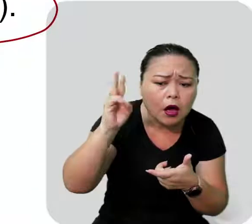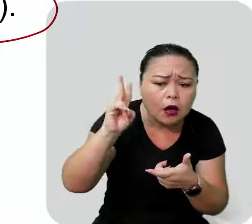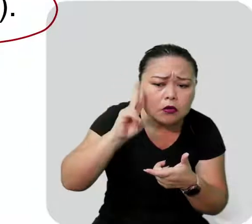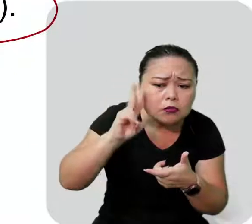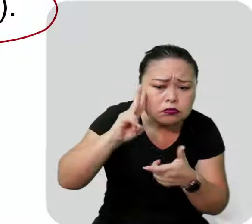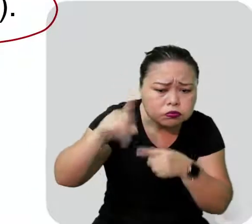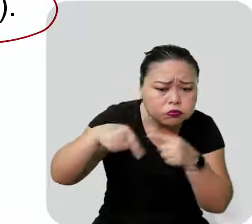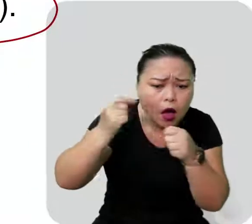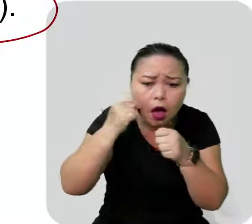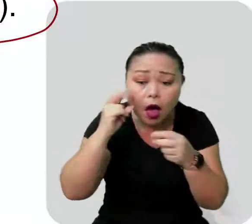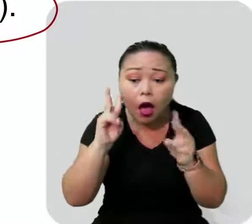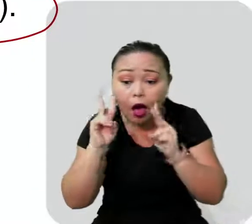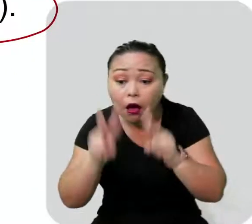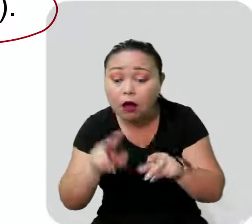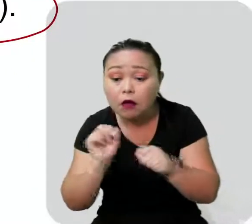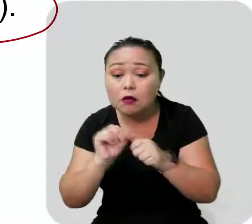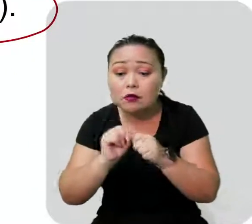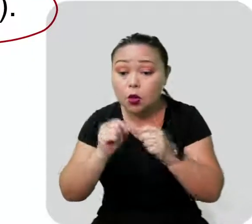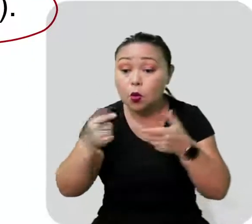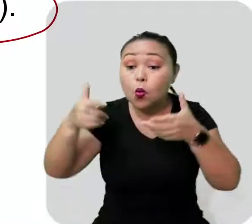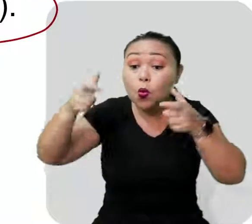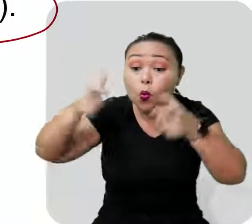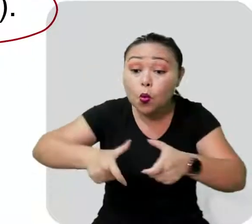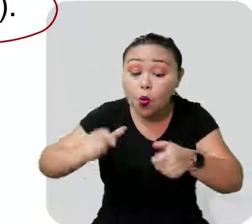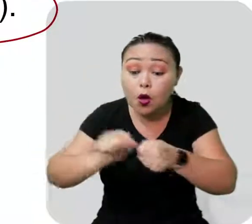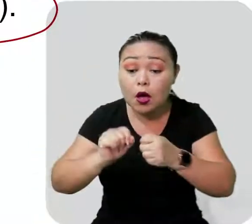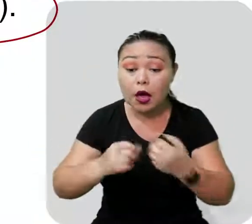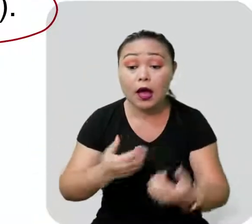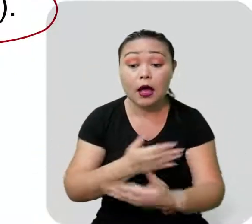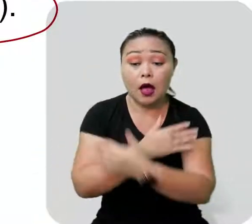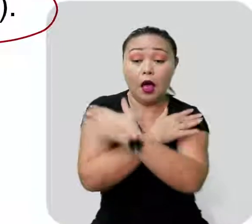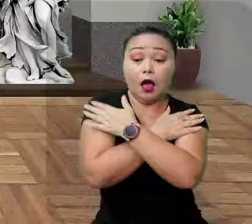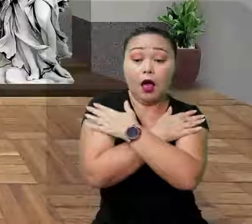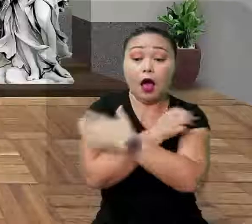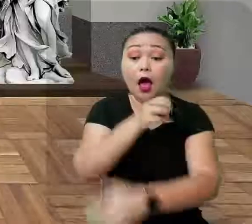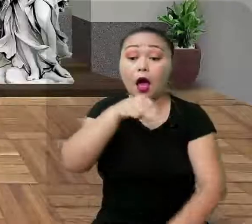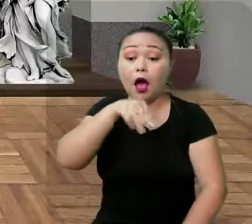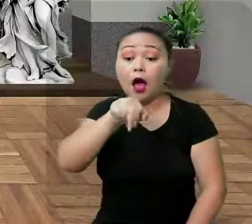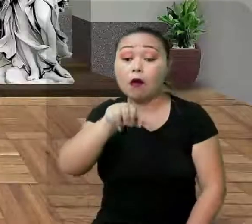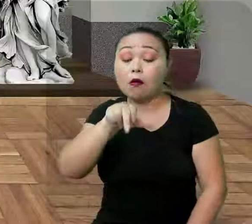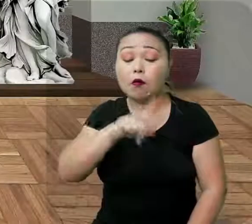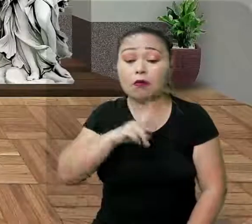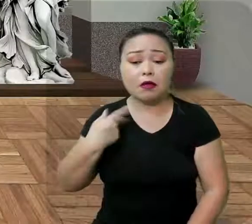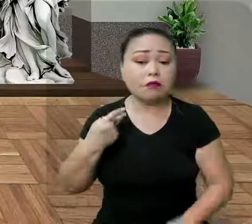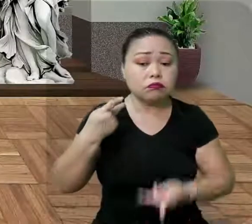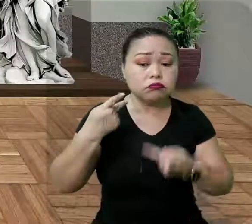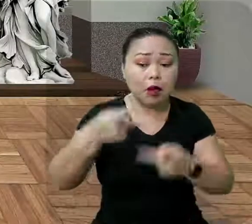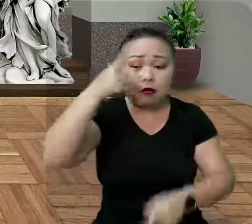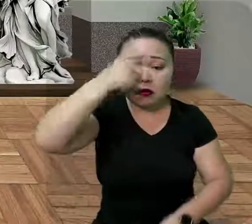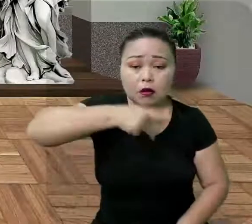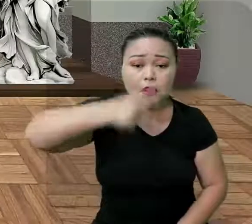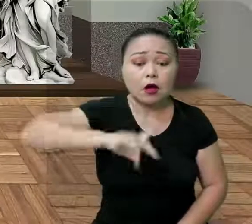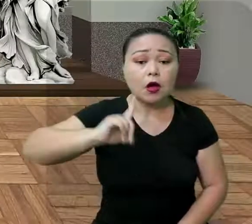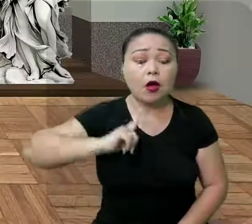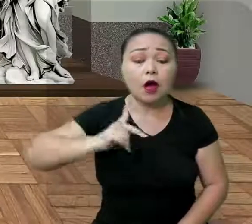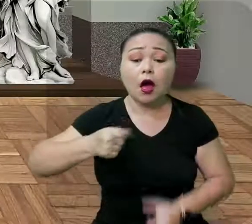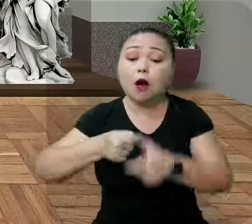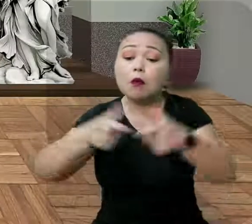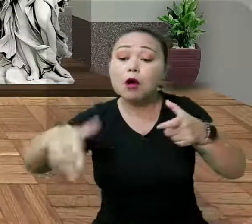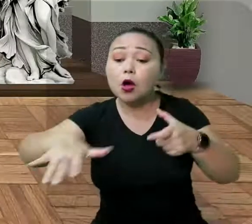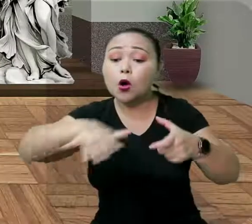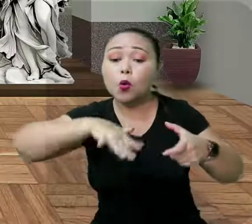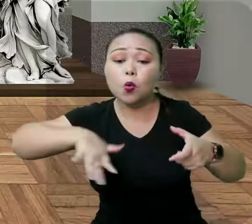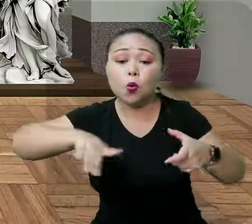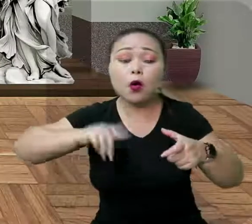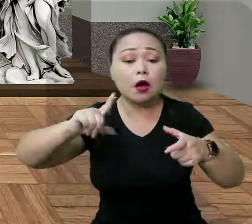local que é o museu das mulheres e um dado interessante que eu aprendi nessas minhas idas para o Peru é que o maior